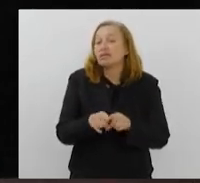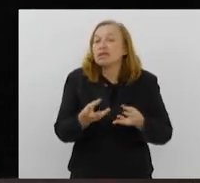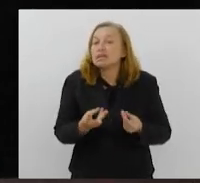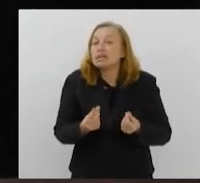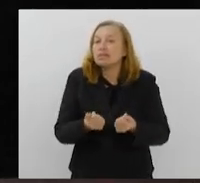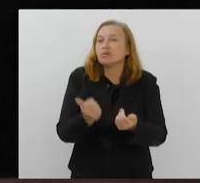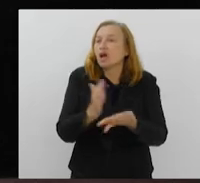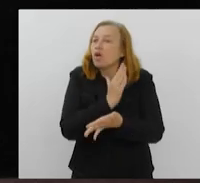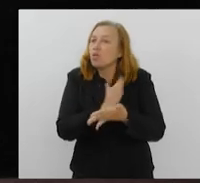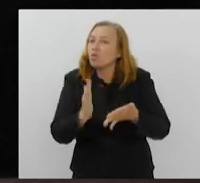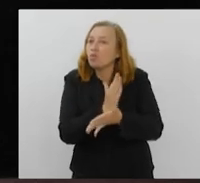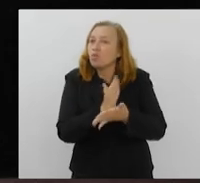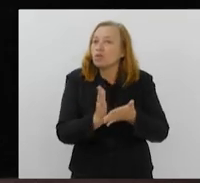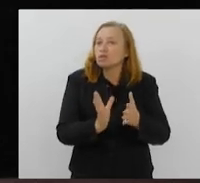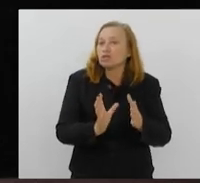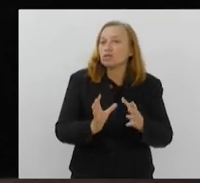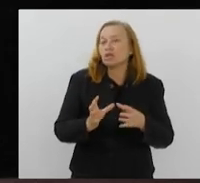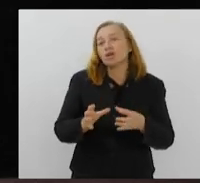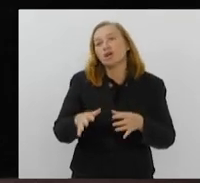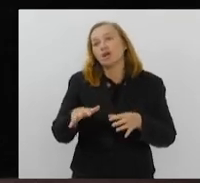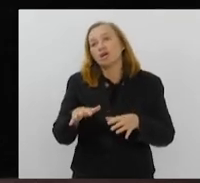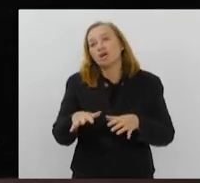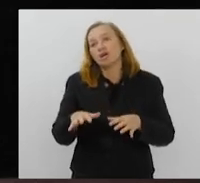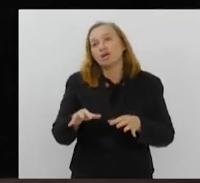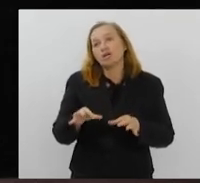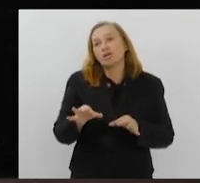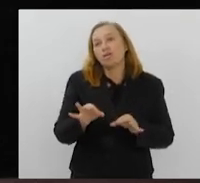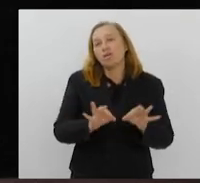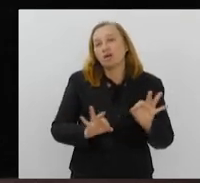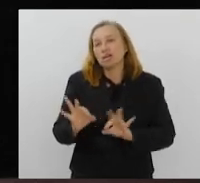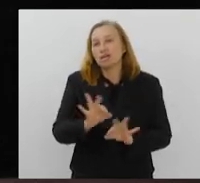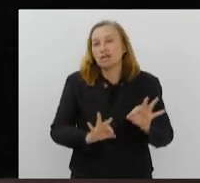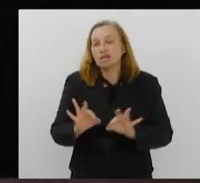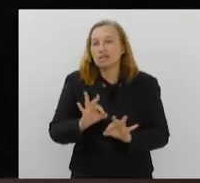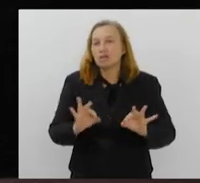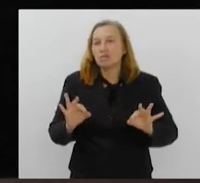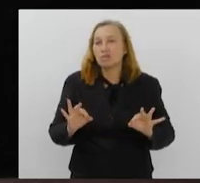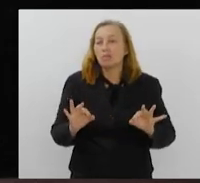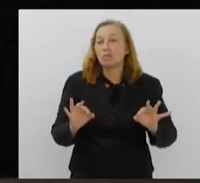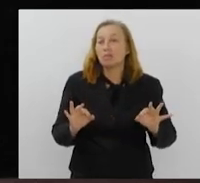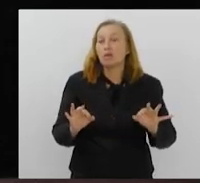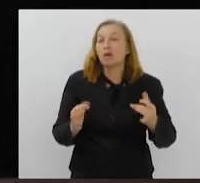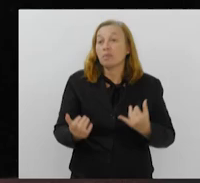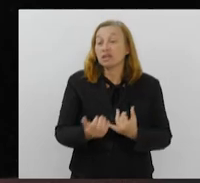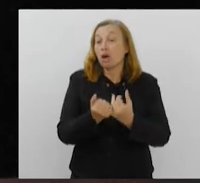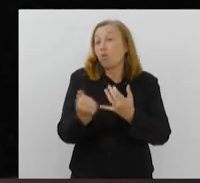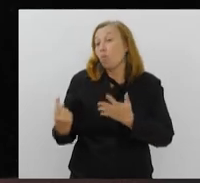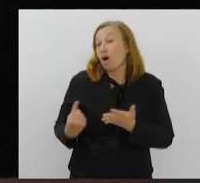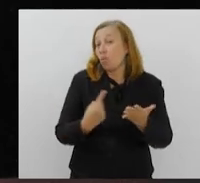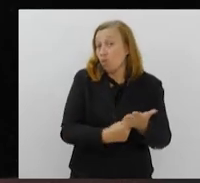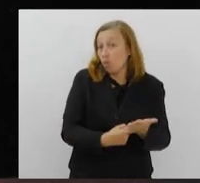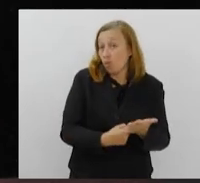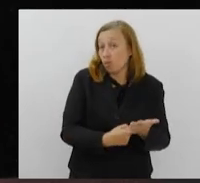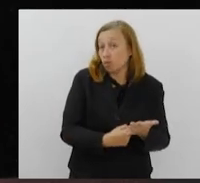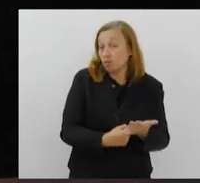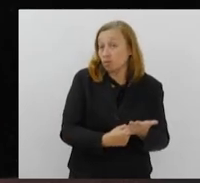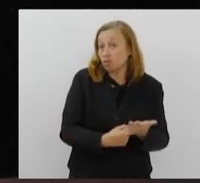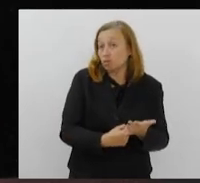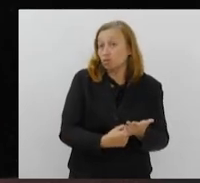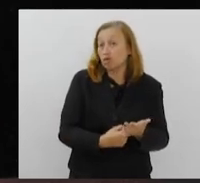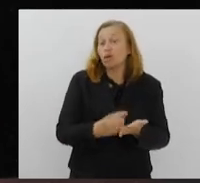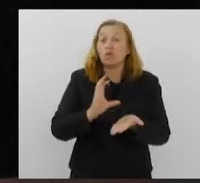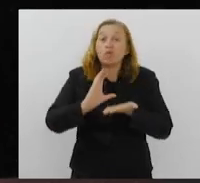sensibilizar algumas organizações patronais no sentido de um acordo feito através, inclusive, pelo